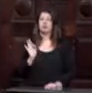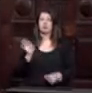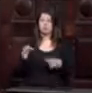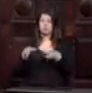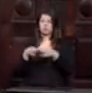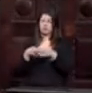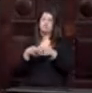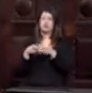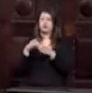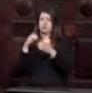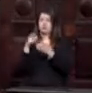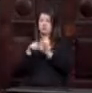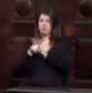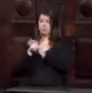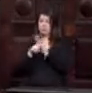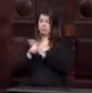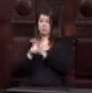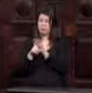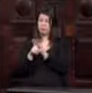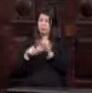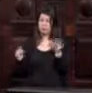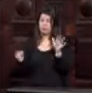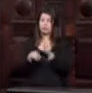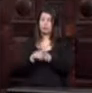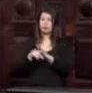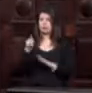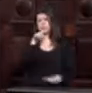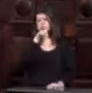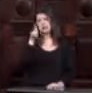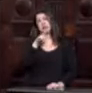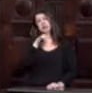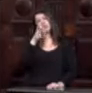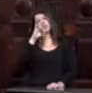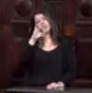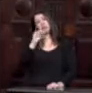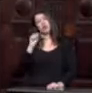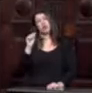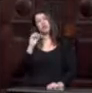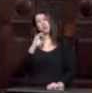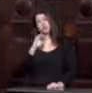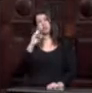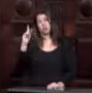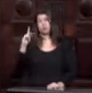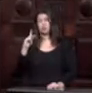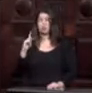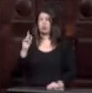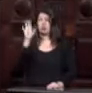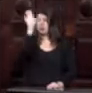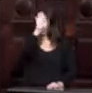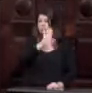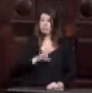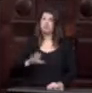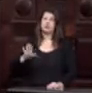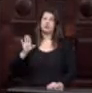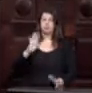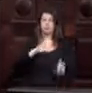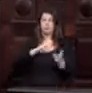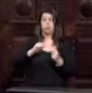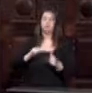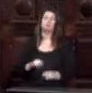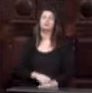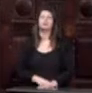de pesquisa dessa epidemia da Zika e do chikungunya no Brasil. No Brasil não, no mundo, desculpem, no